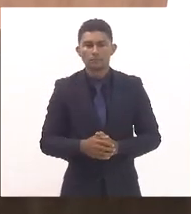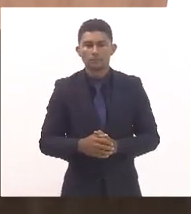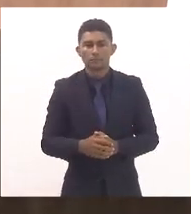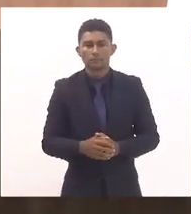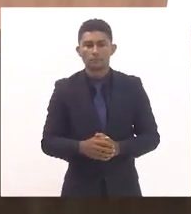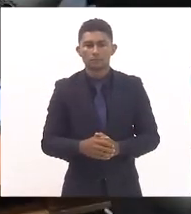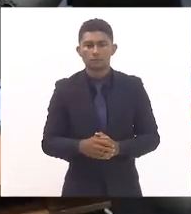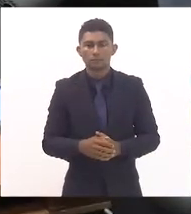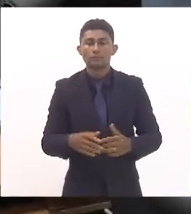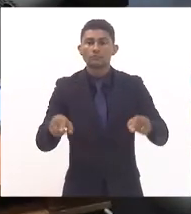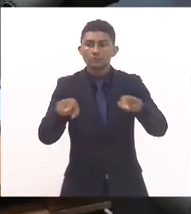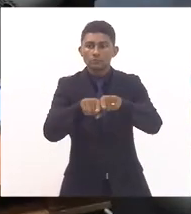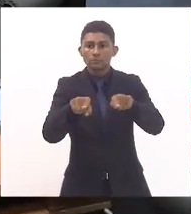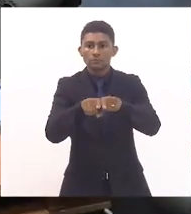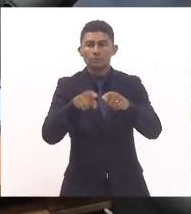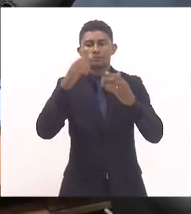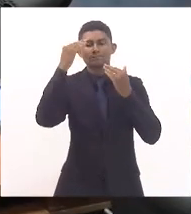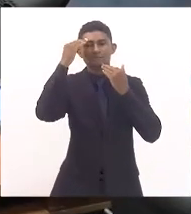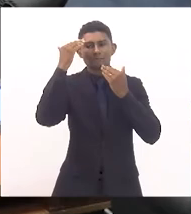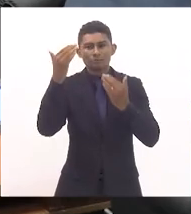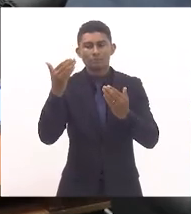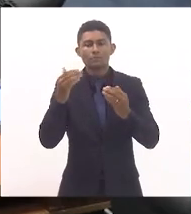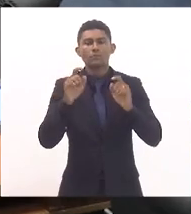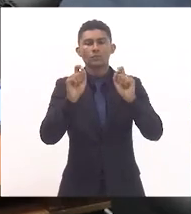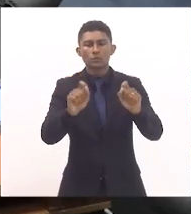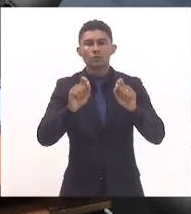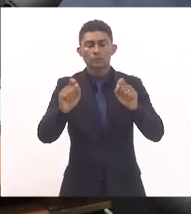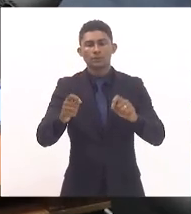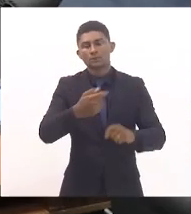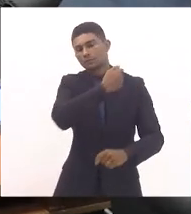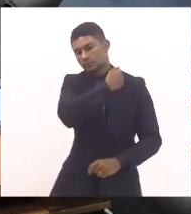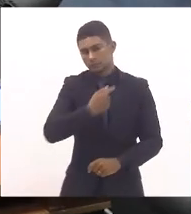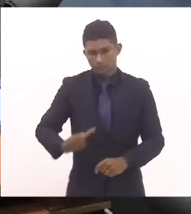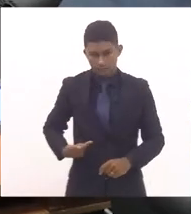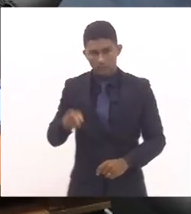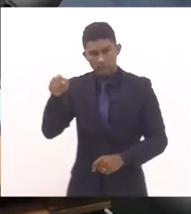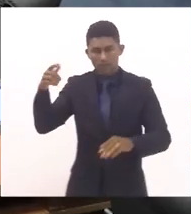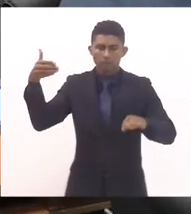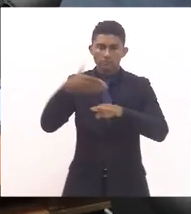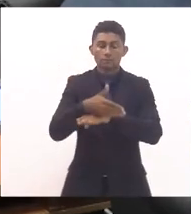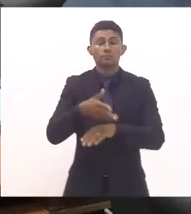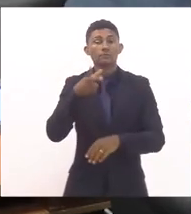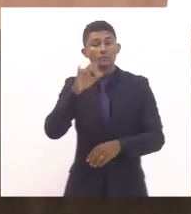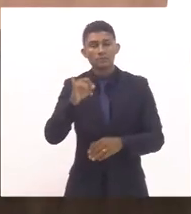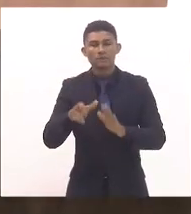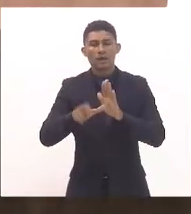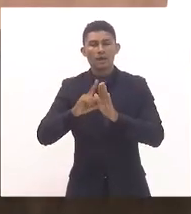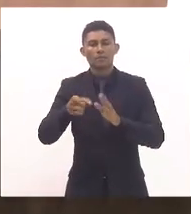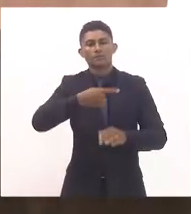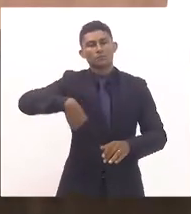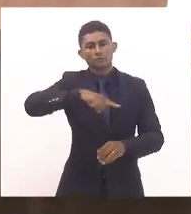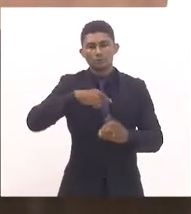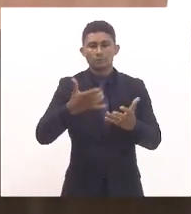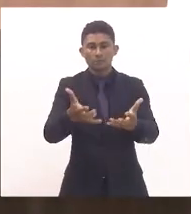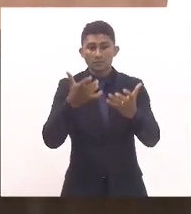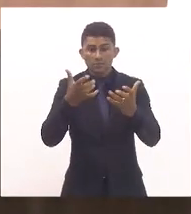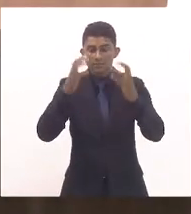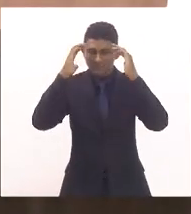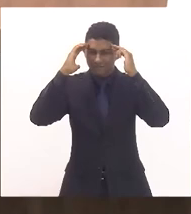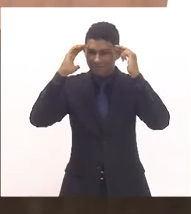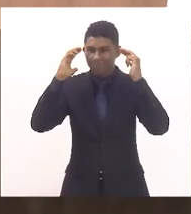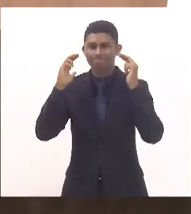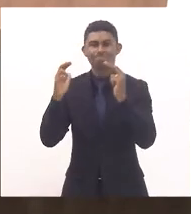E eu queria muito também agradecer a participação do governo. Se num primeiro momento a gente quis respeitar a alíquota